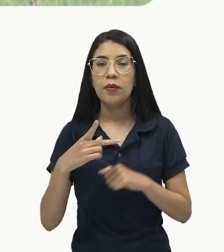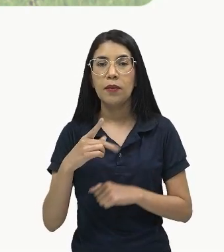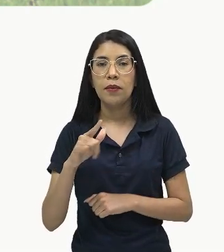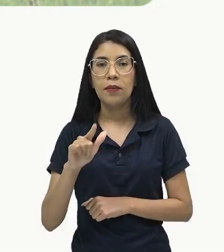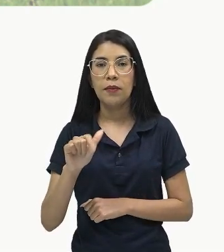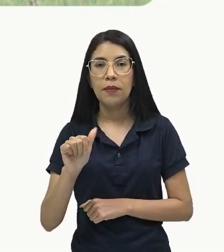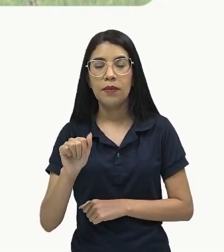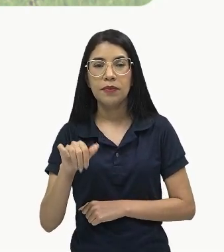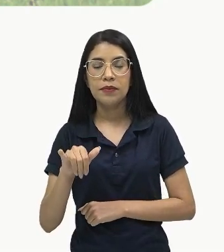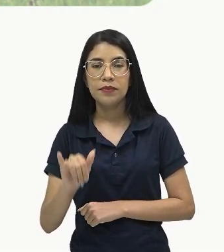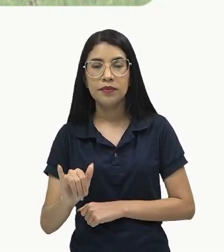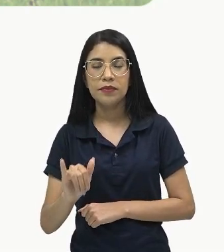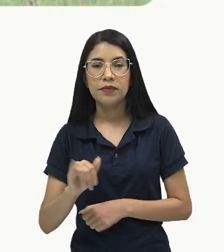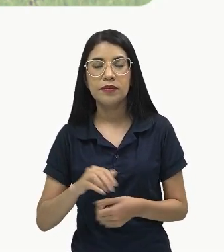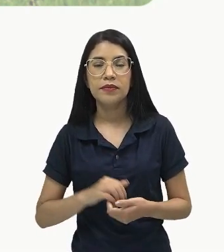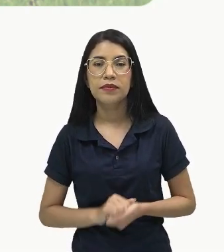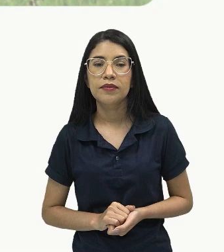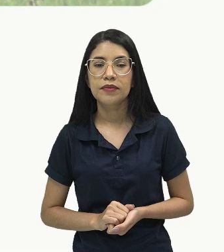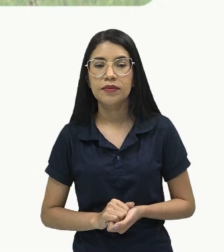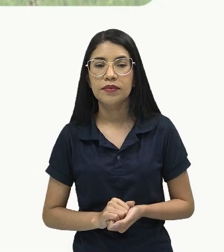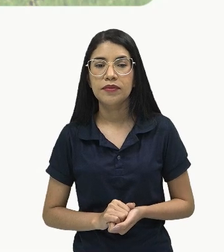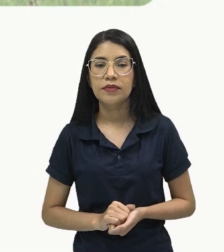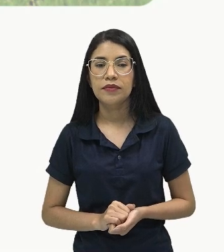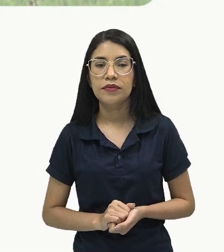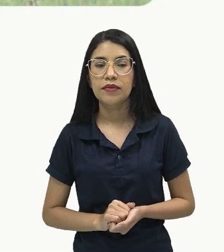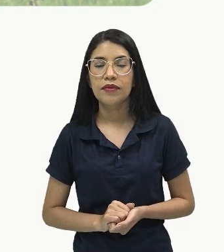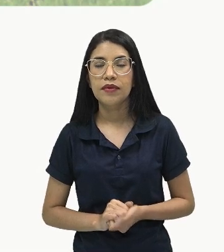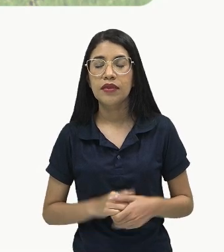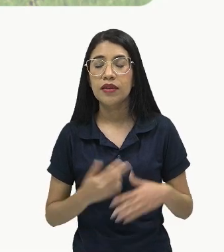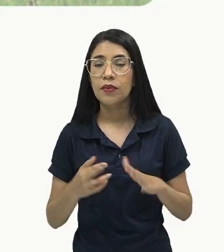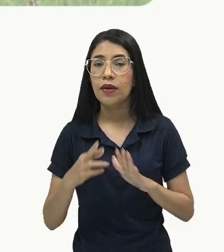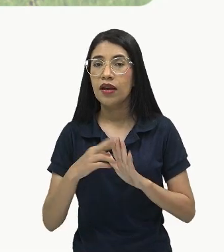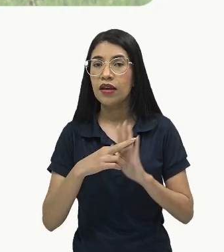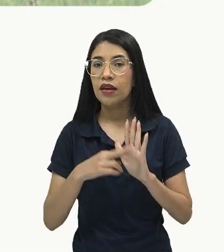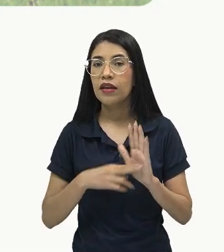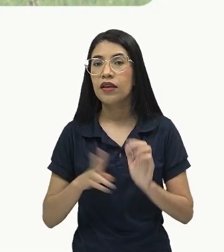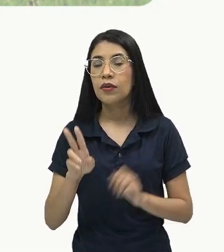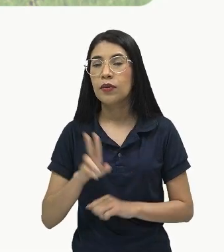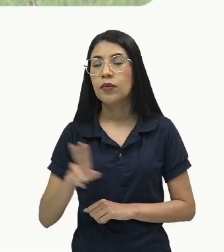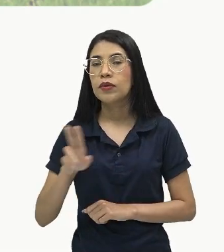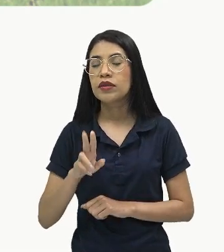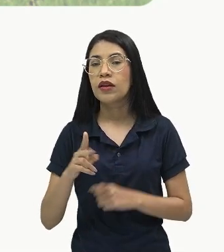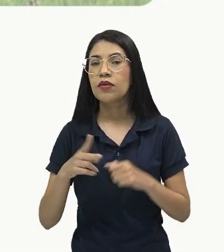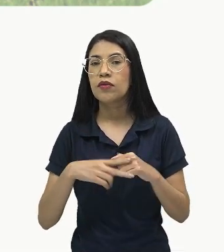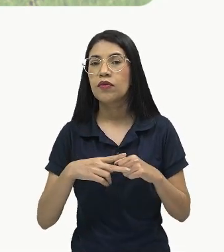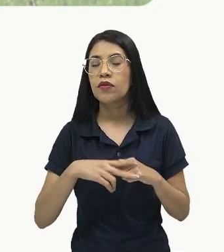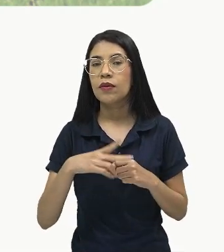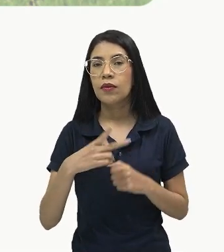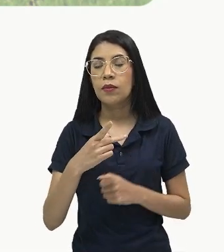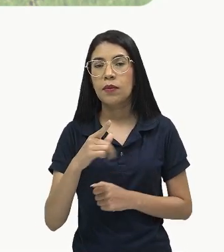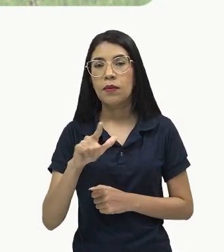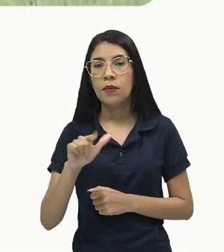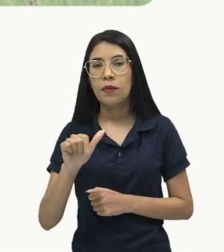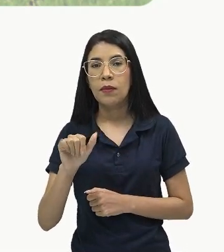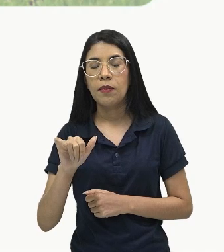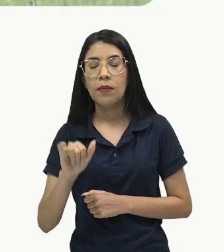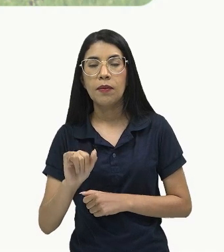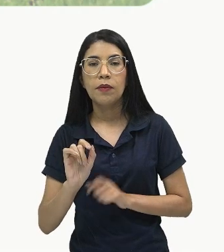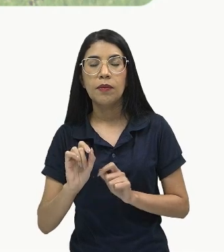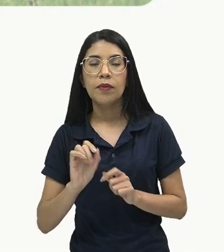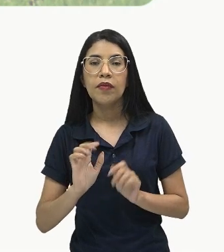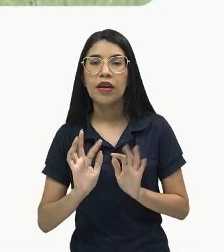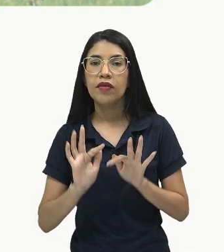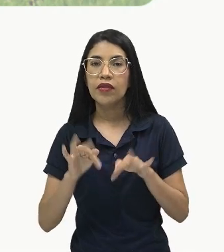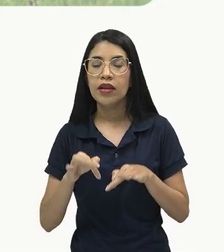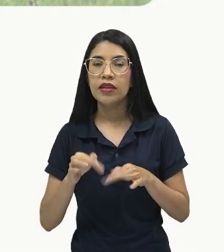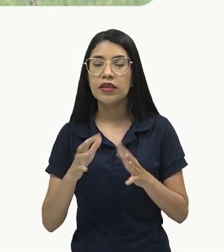play, ok? Bom, qual é a regra que eu vou usar aqui no verbo play? O verbo play termina em